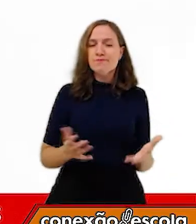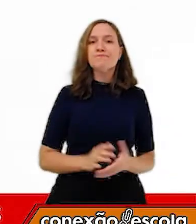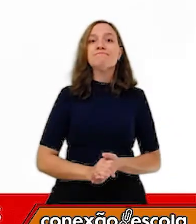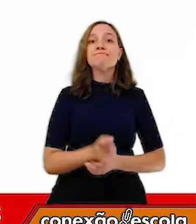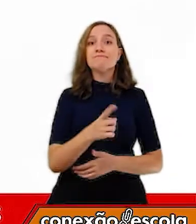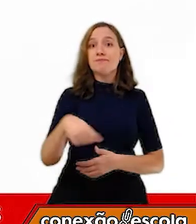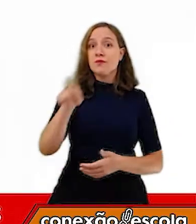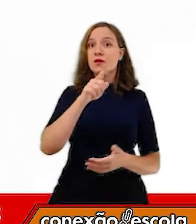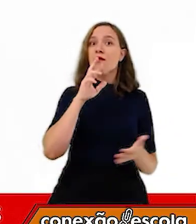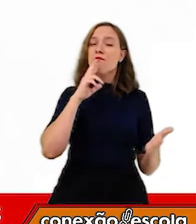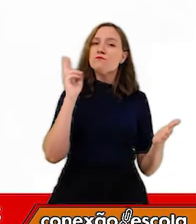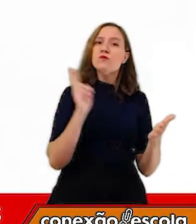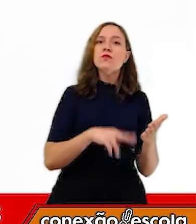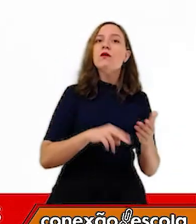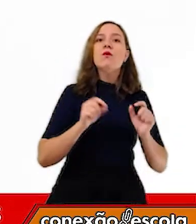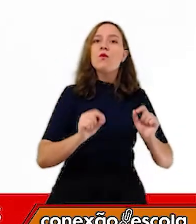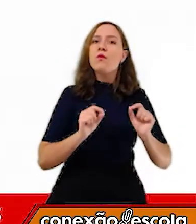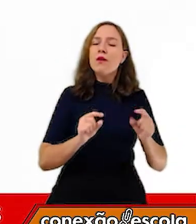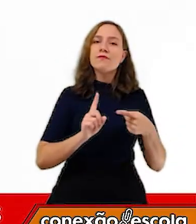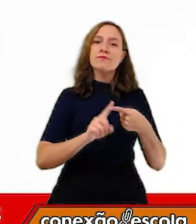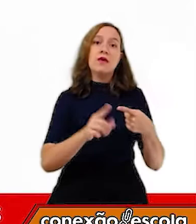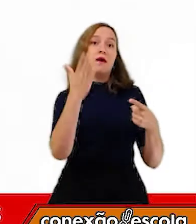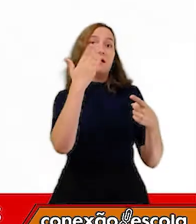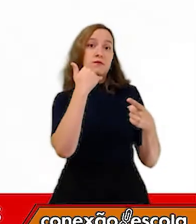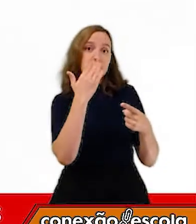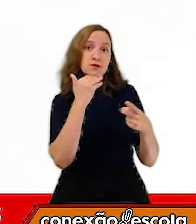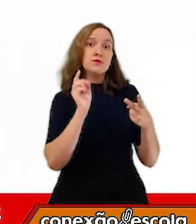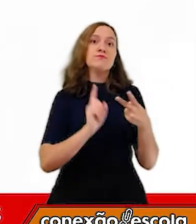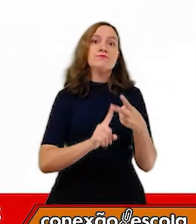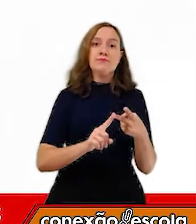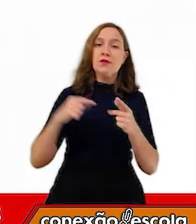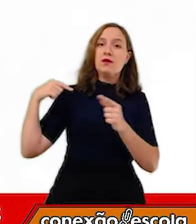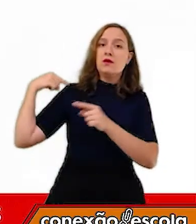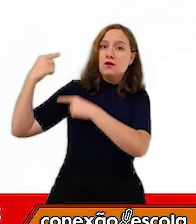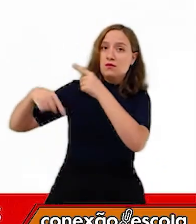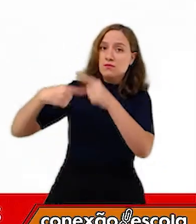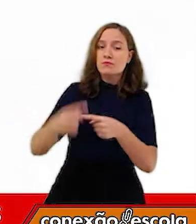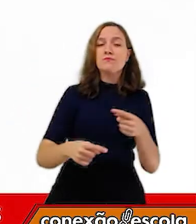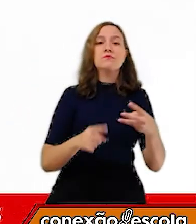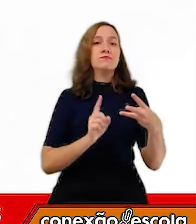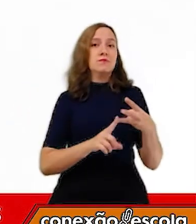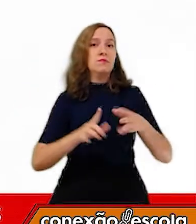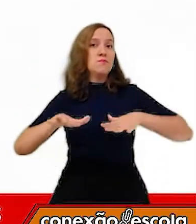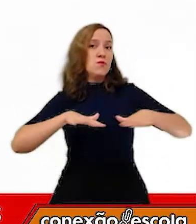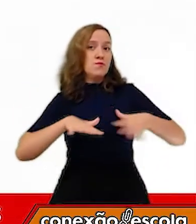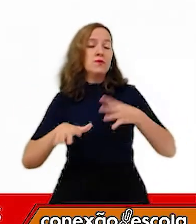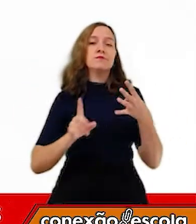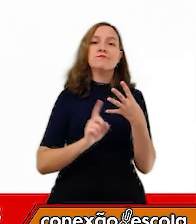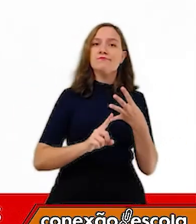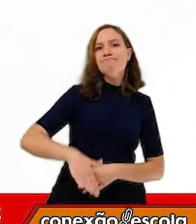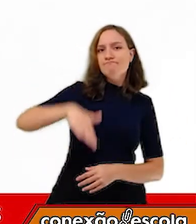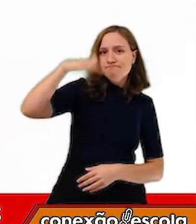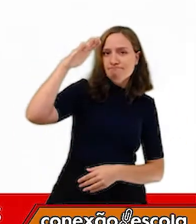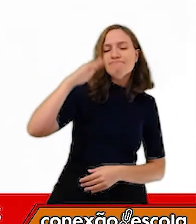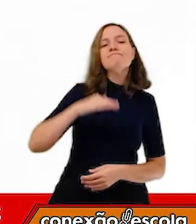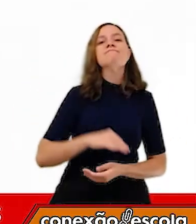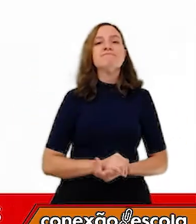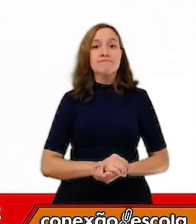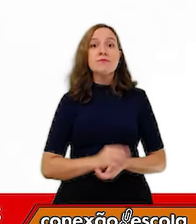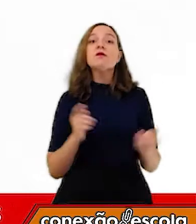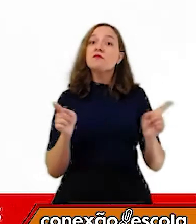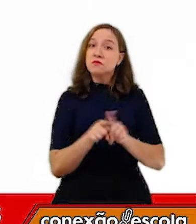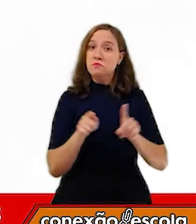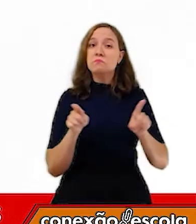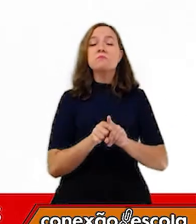responder alimentação, reprodução, movimento e desenvolvimento. E você